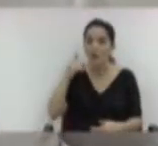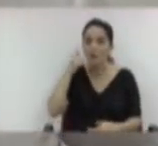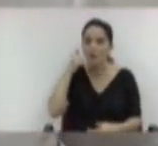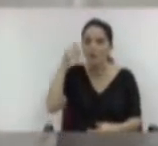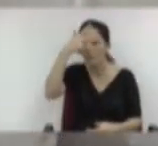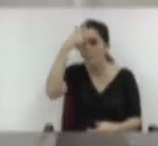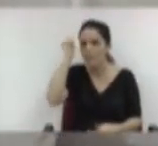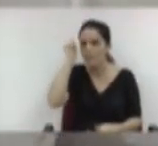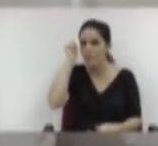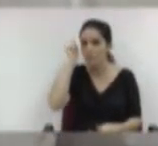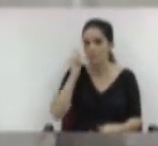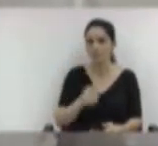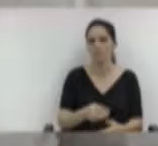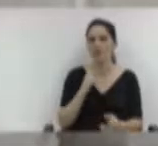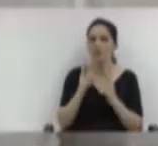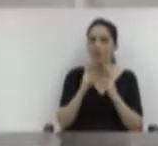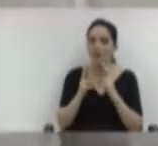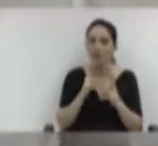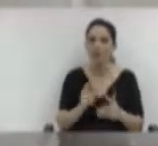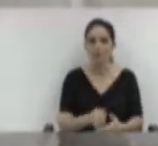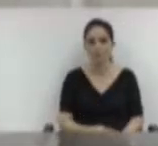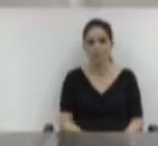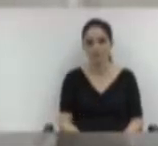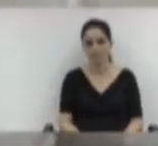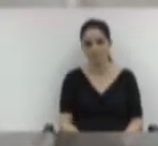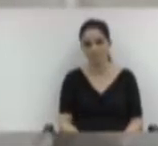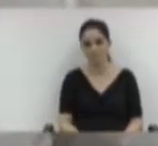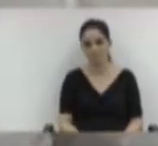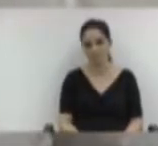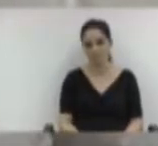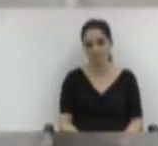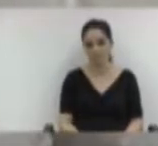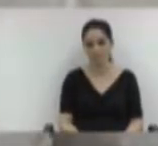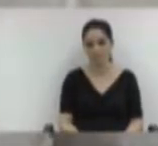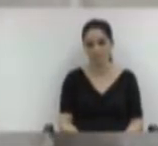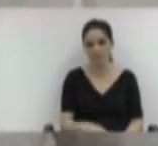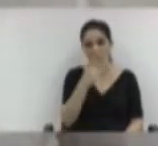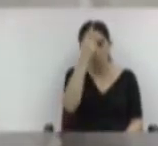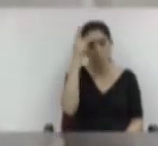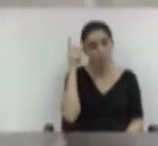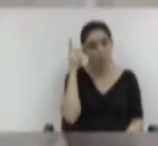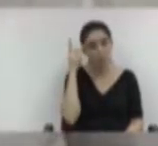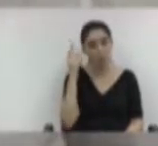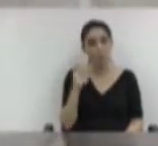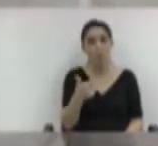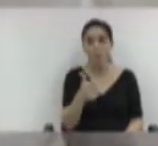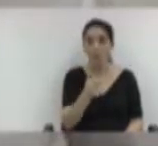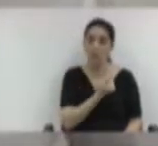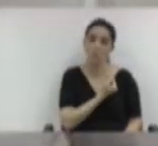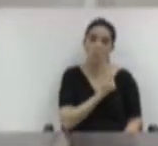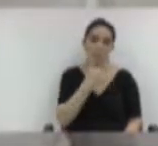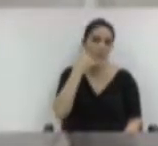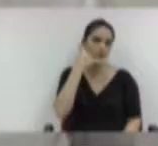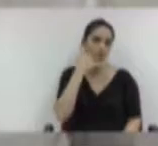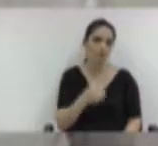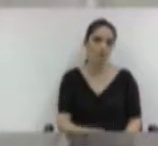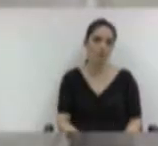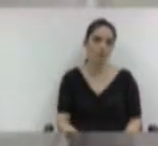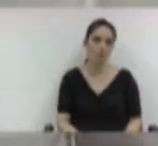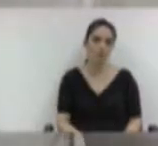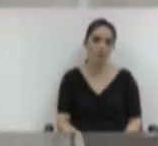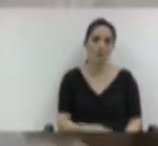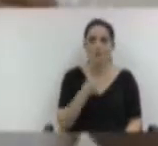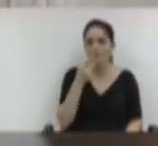atendo o pessoal aí. As pessoas estão pedindo, porque às vezes as pessoas não têm o telefone do gabinete do prefeito. Me procura, prefeito atende, isso é bom